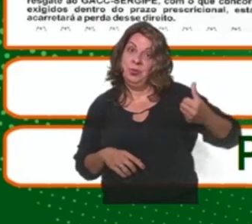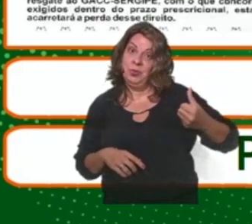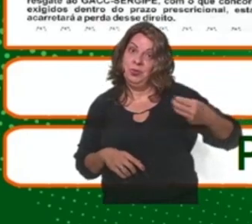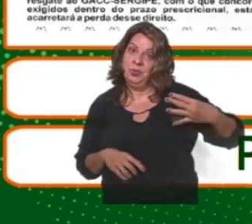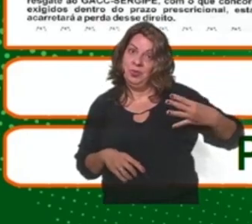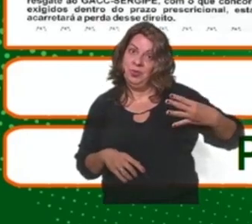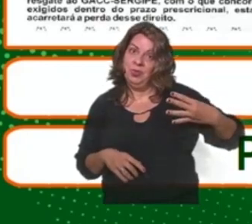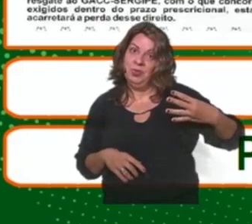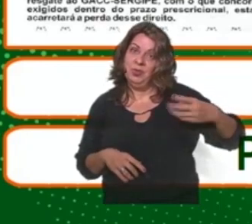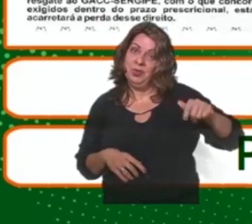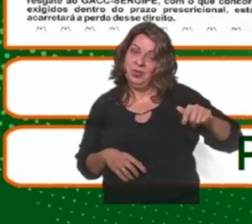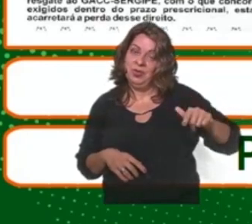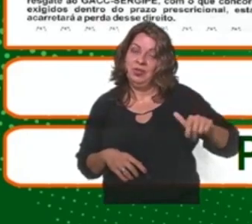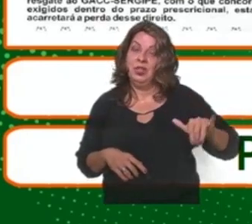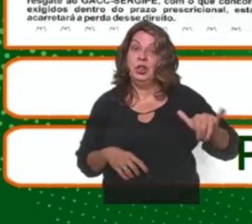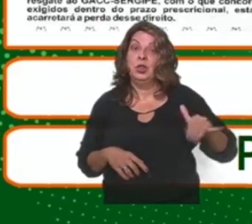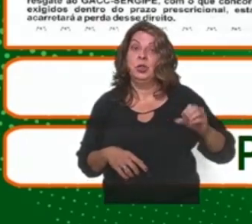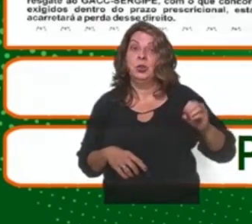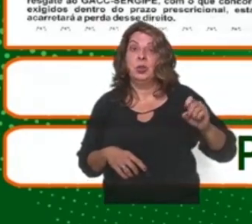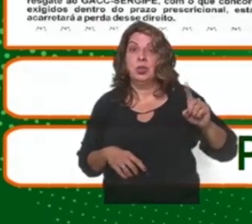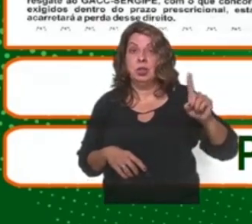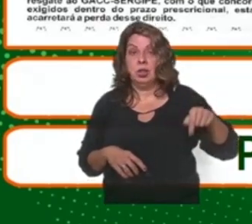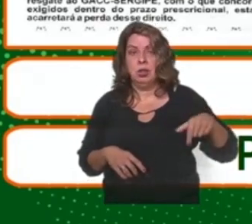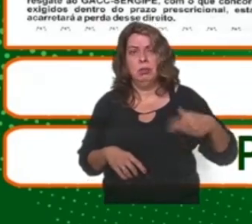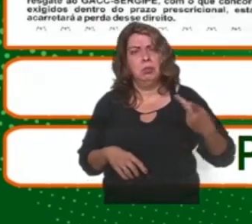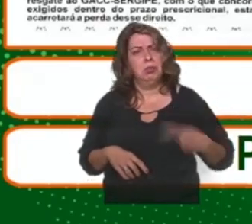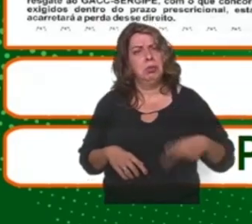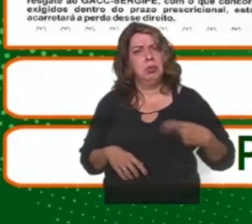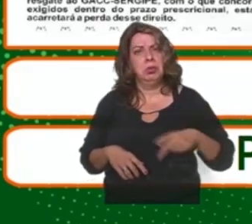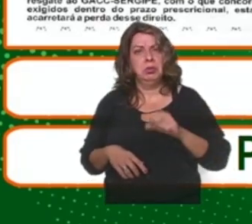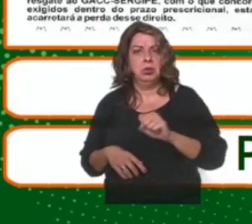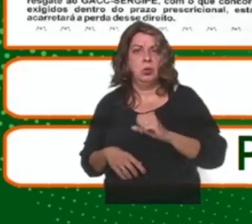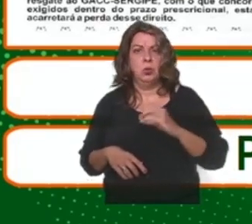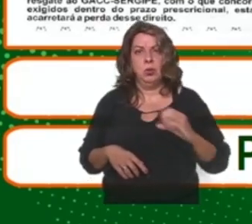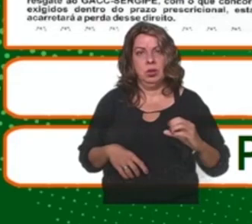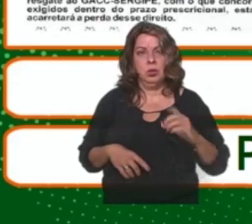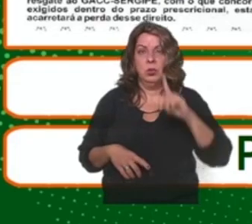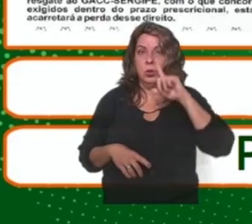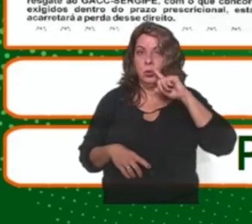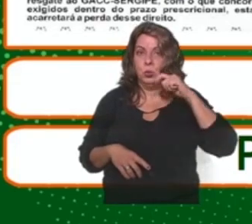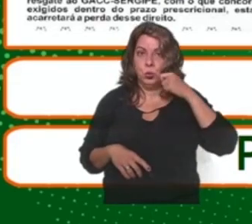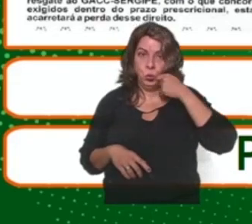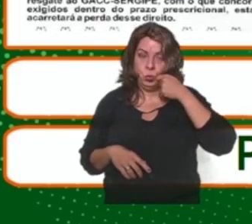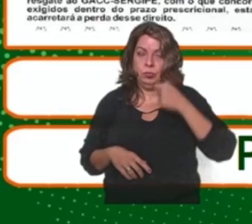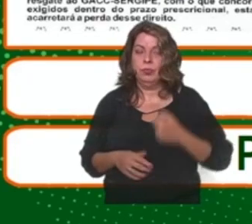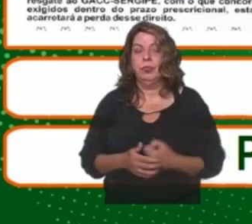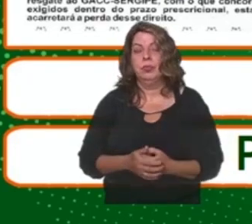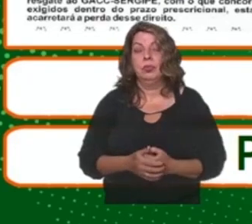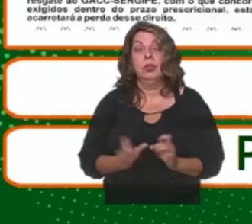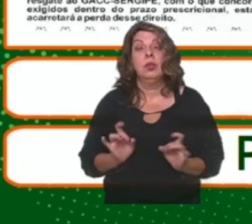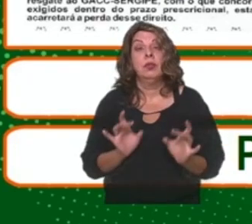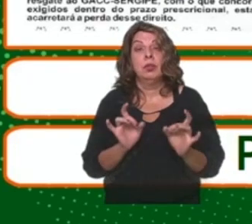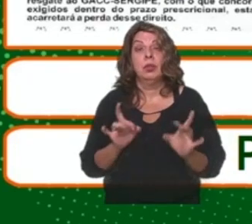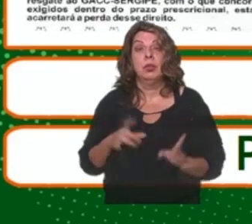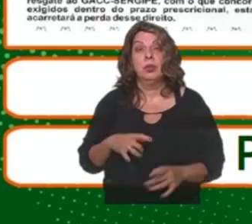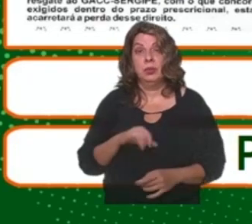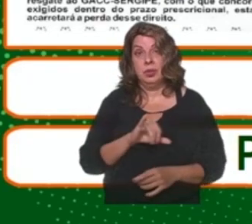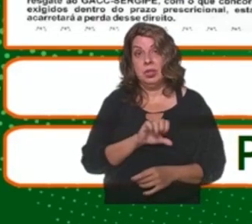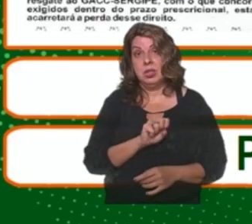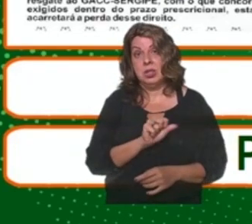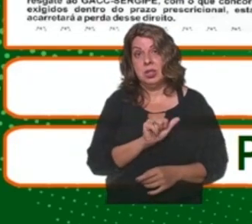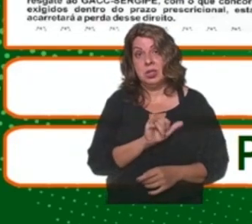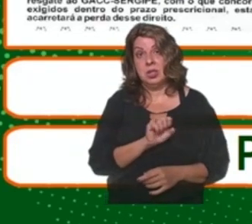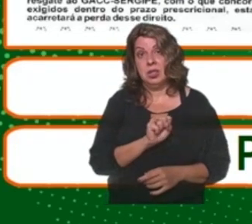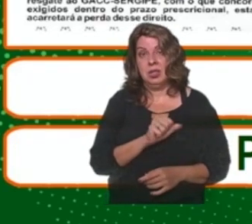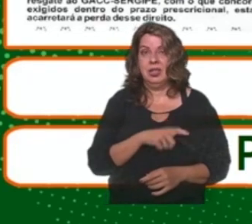José Hernandes da Cruz, mora aqui no São Conrado, em Aracaju. A Isaías, eu acho que é isso, é o Pé Quente da